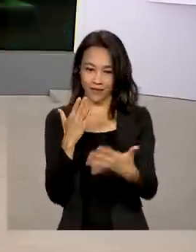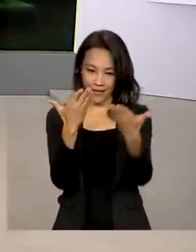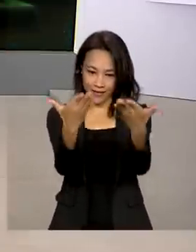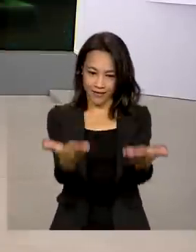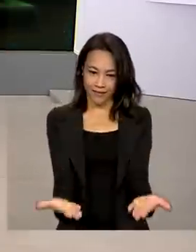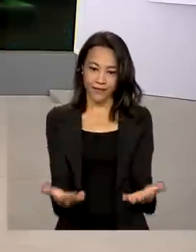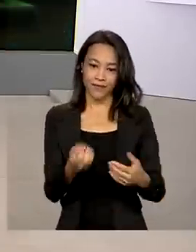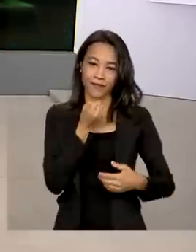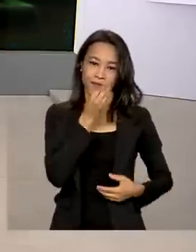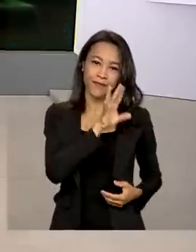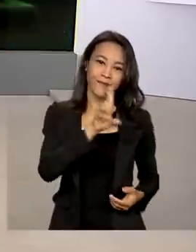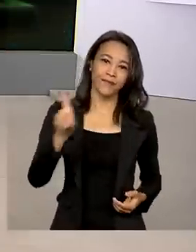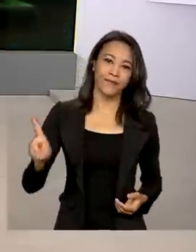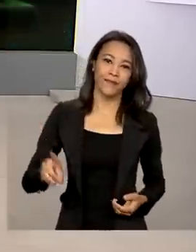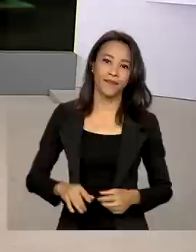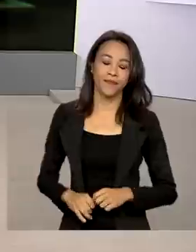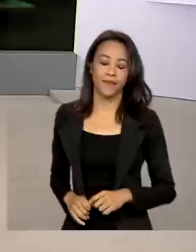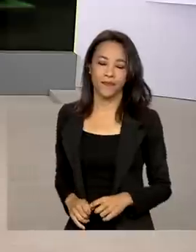bom dia